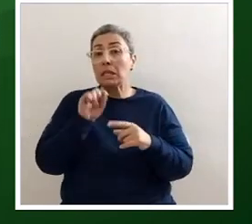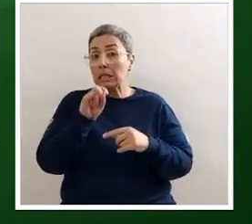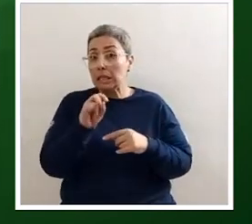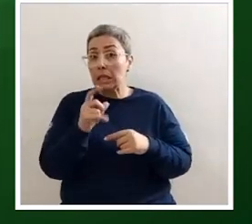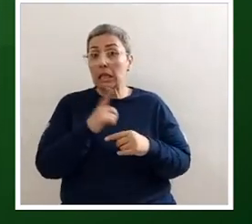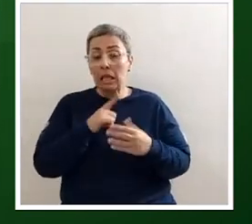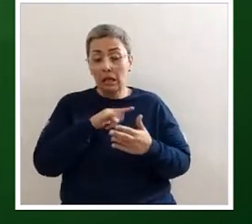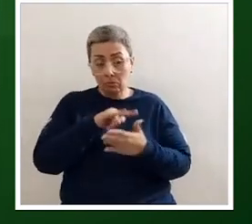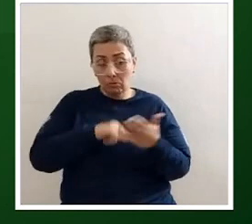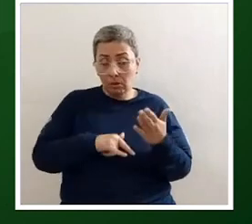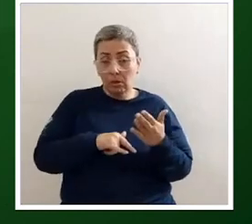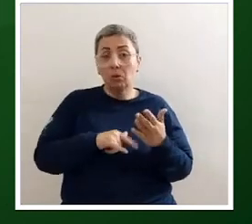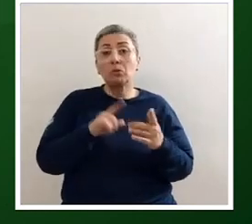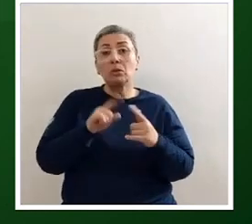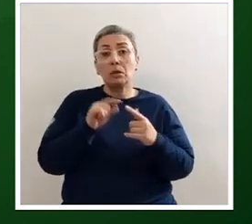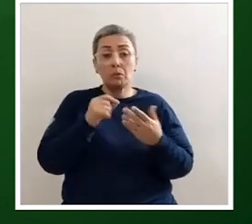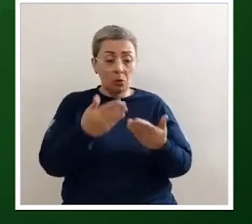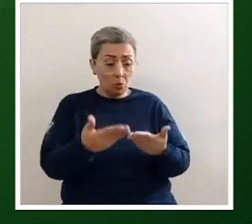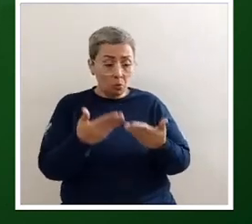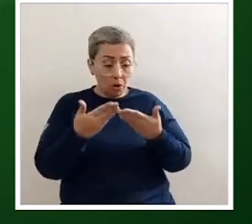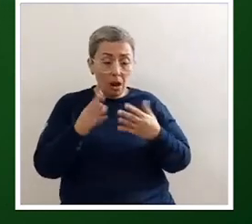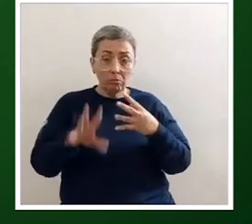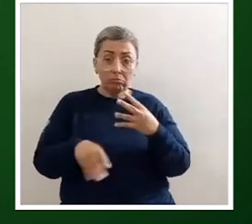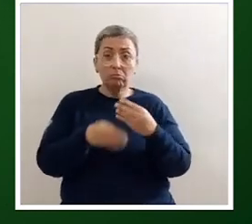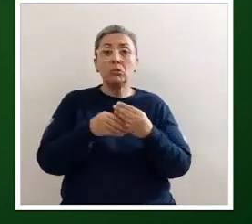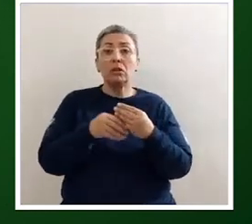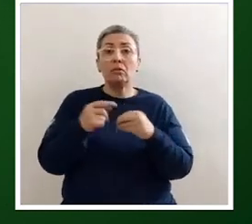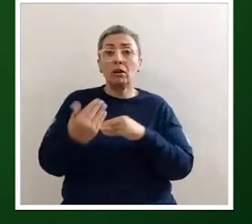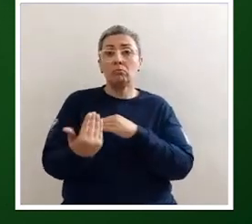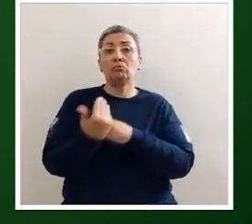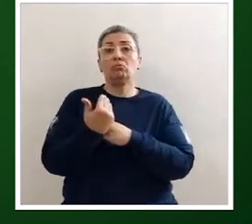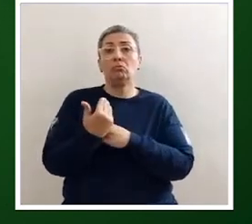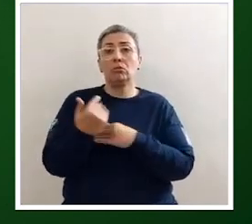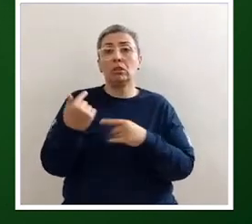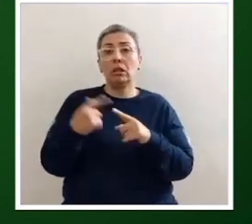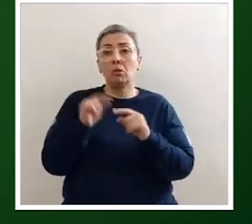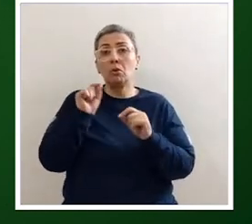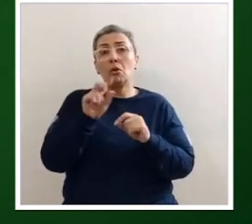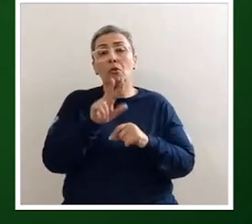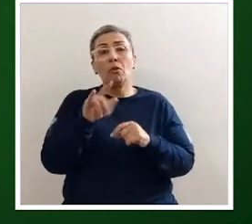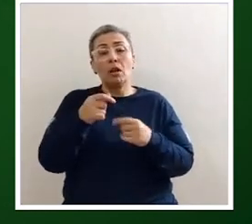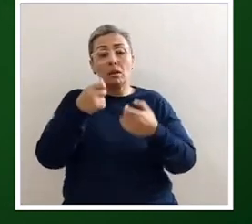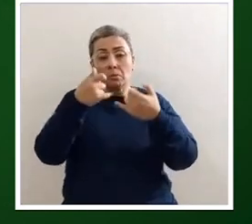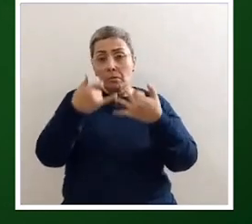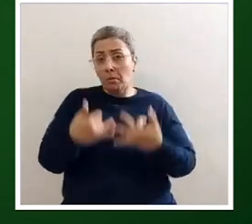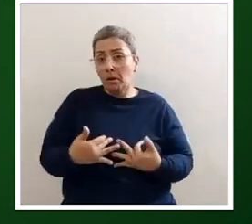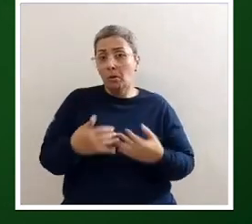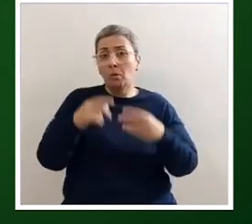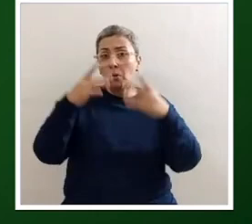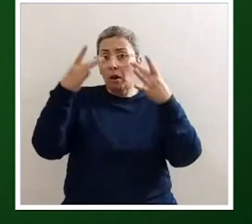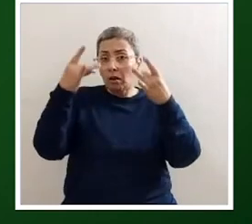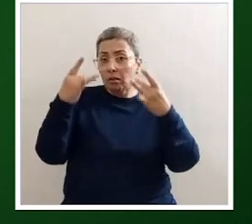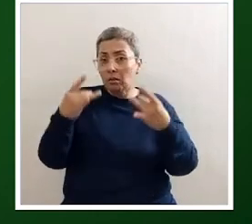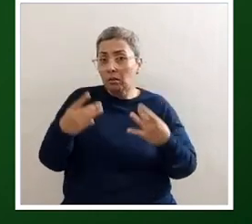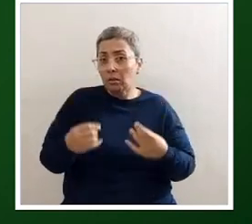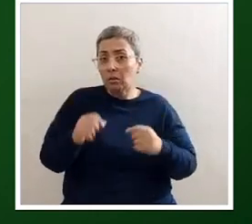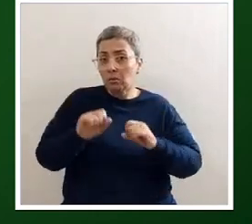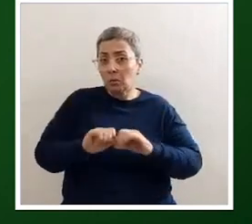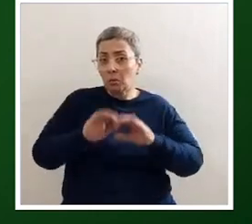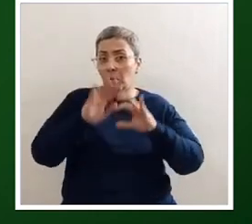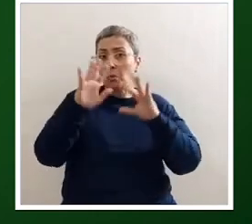você tem um laudo o laudo quando ele vem ele complementa ele vai ajudar então ele vai dizer com mais clareza